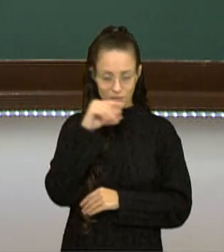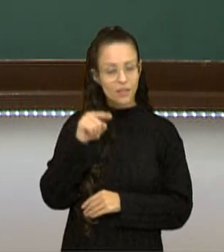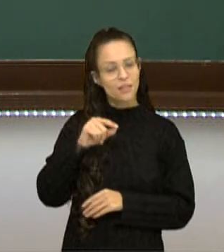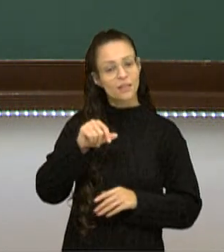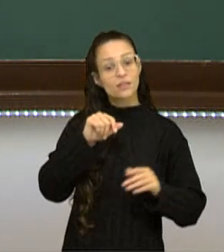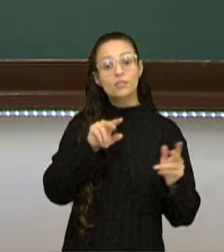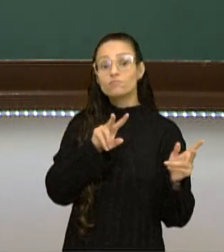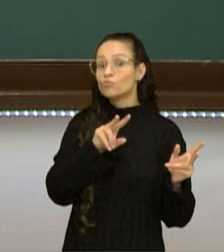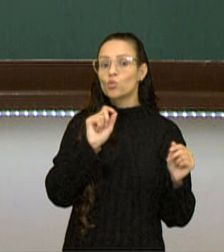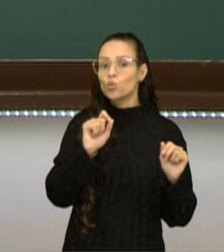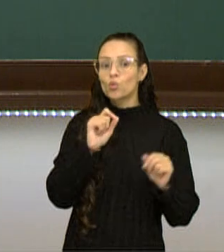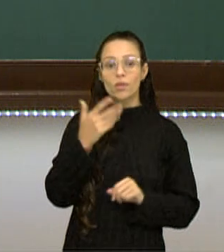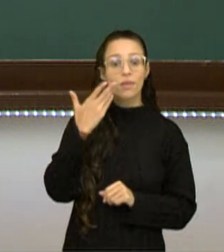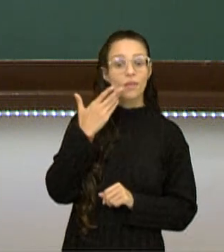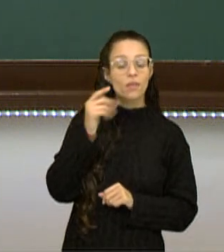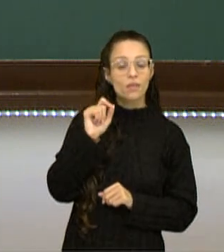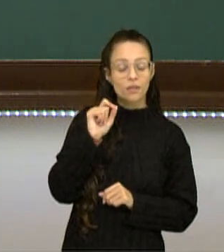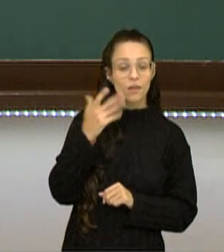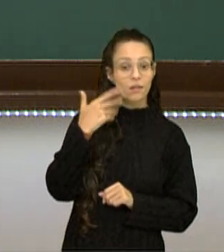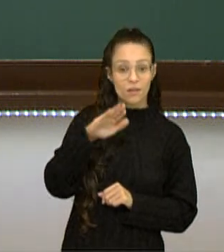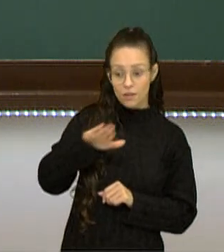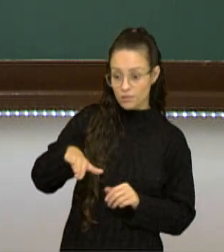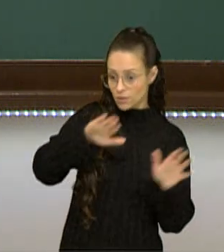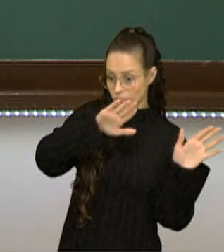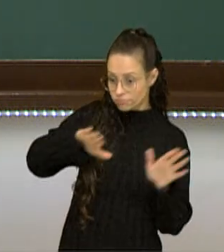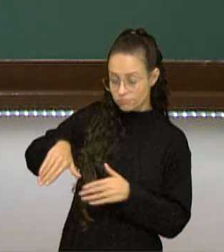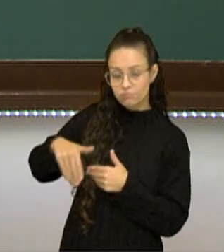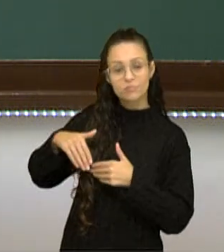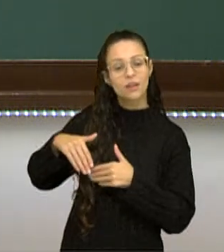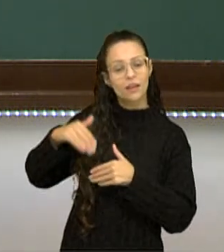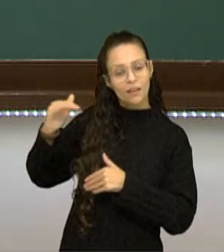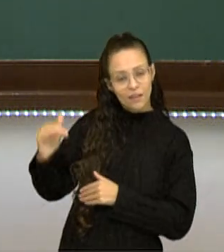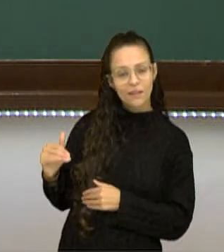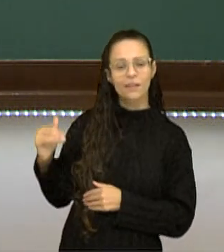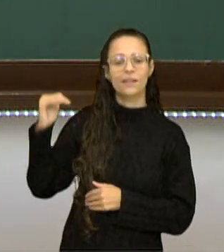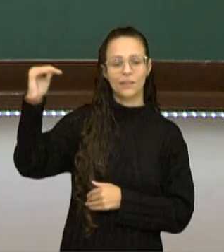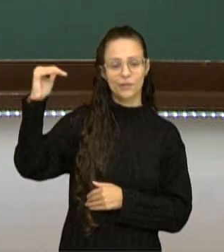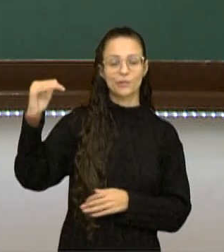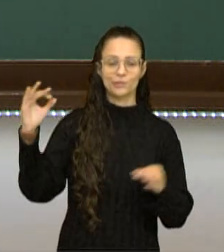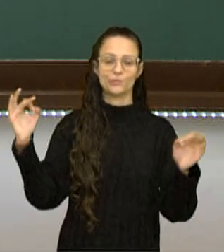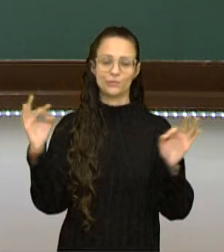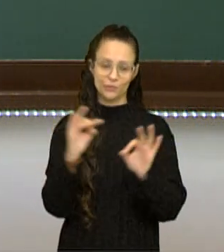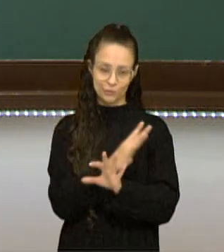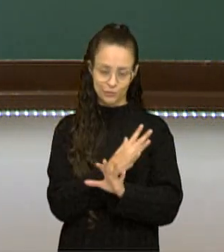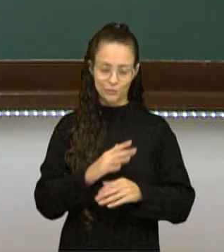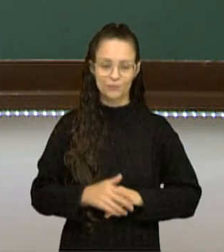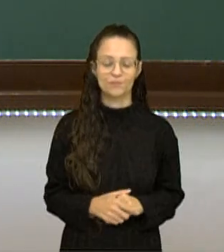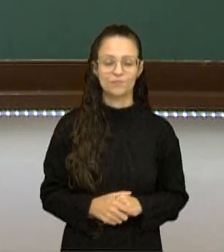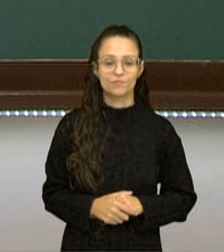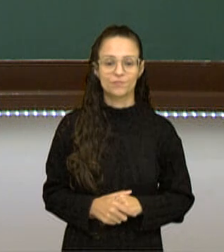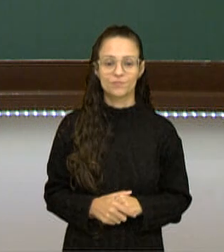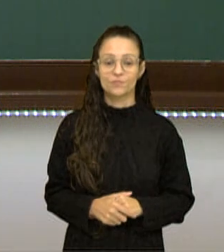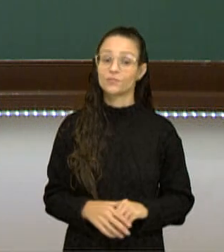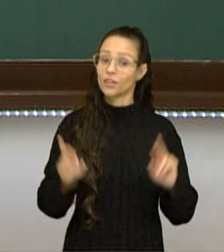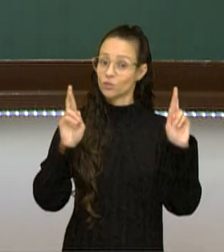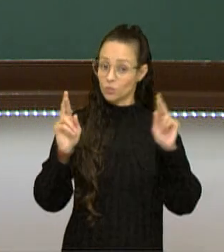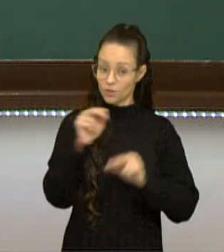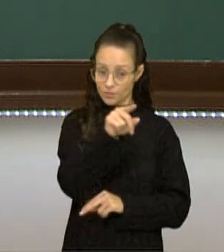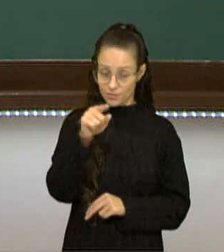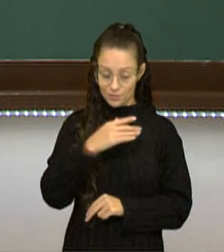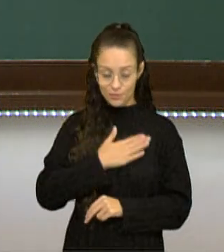transforma, deixa a gente de ser criança para que a gente possa se transformar em adultos.